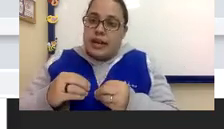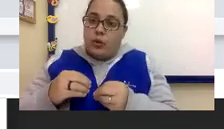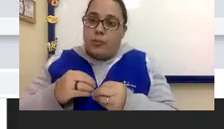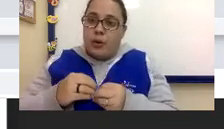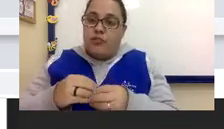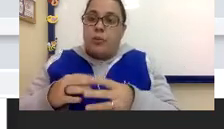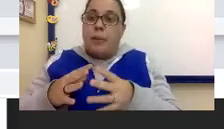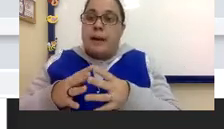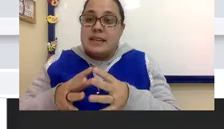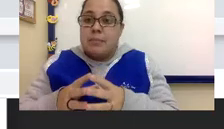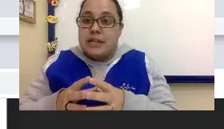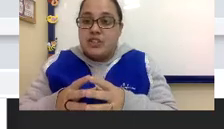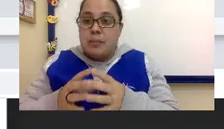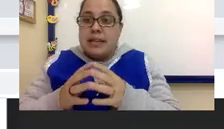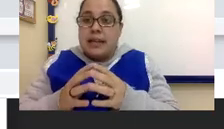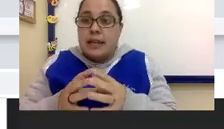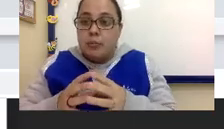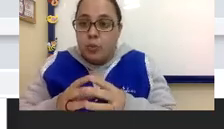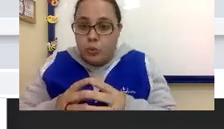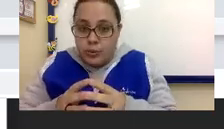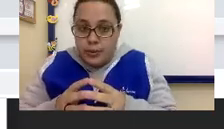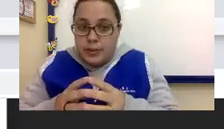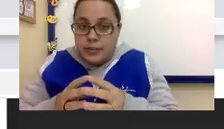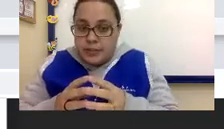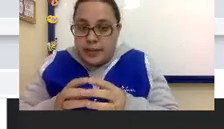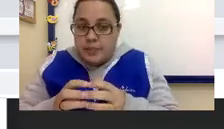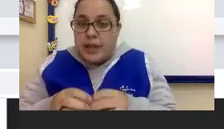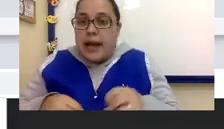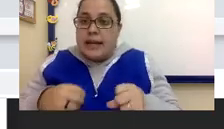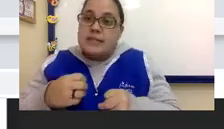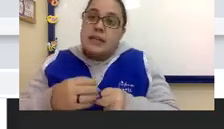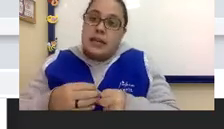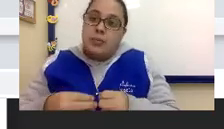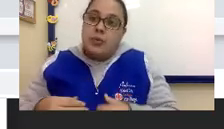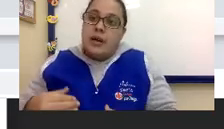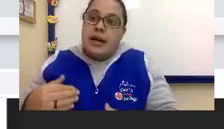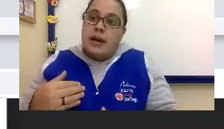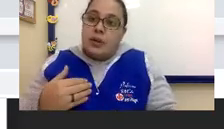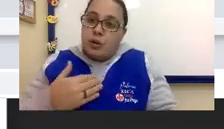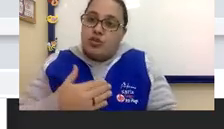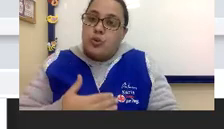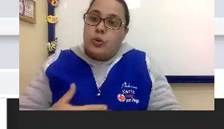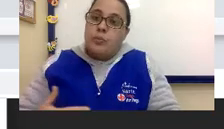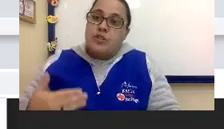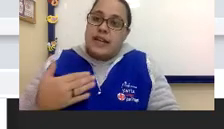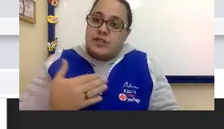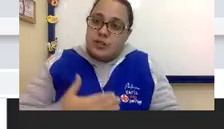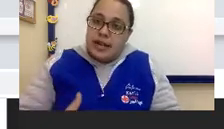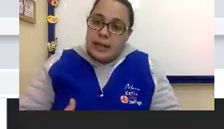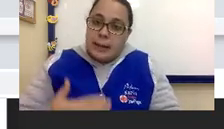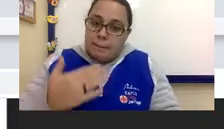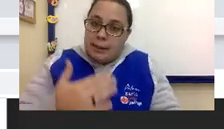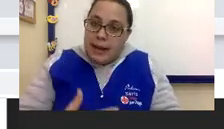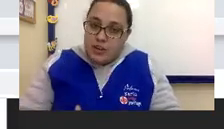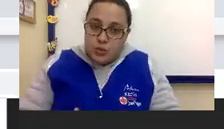gente comeu forma uma massa branca chamada quimo, né? Aí, esse quimo é o que continua no processo